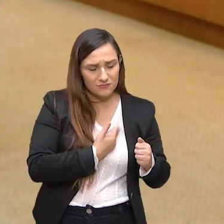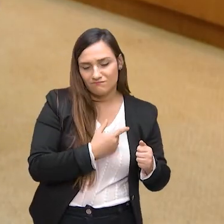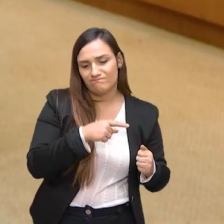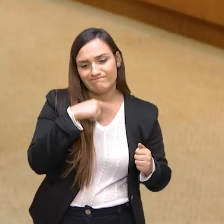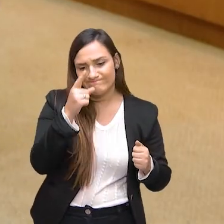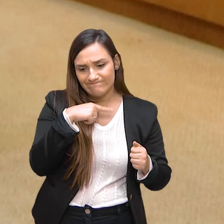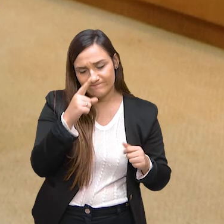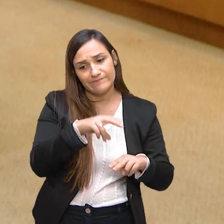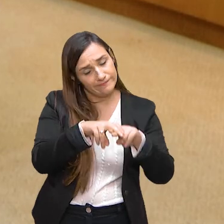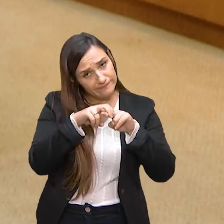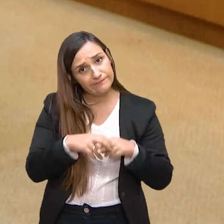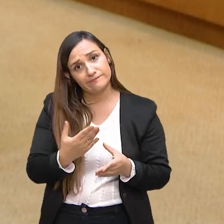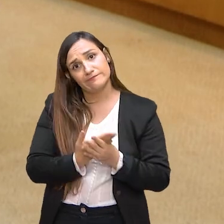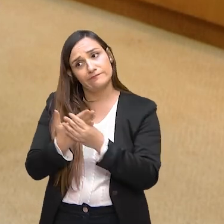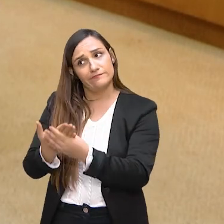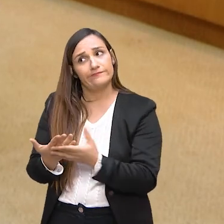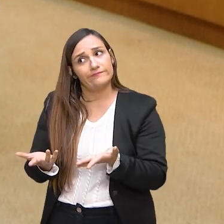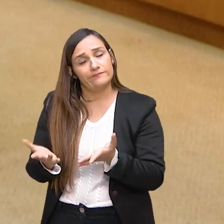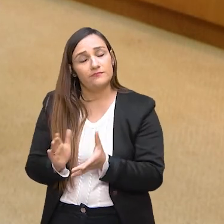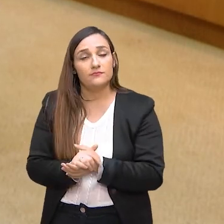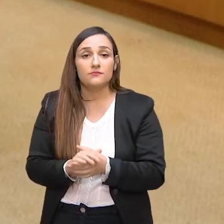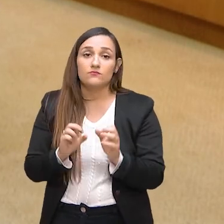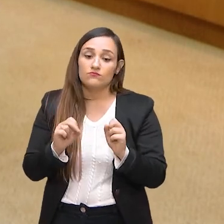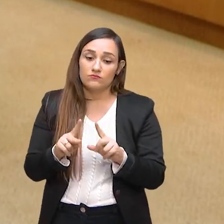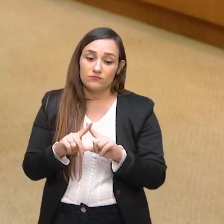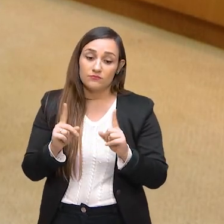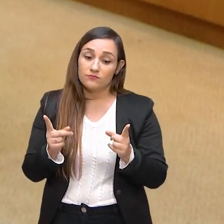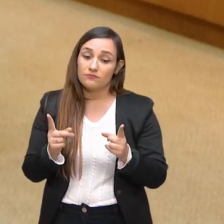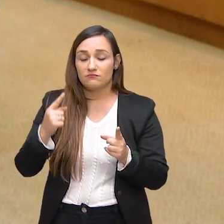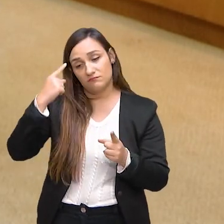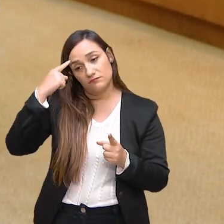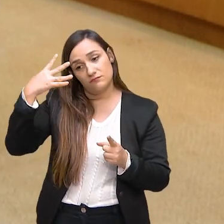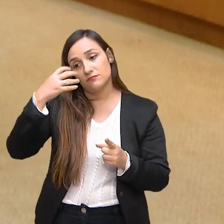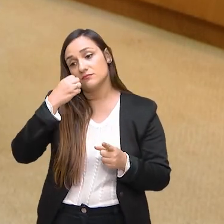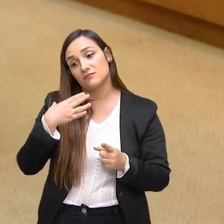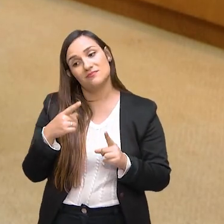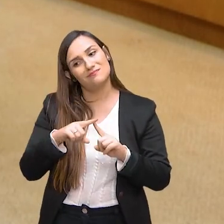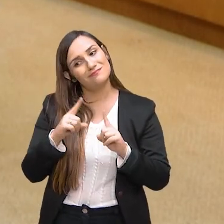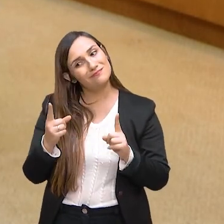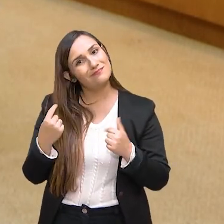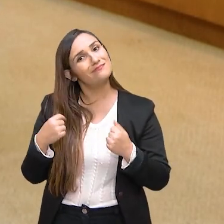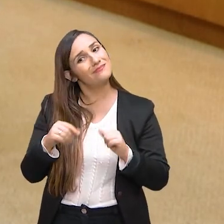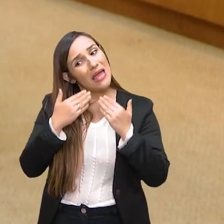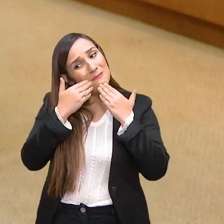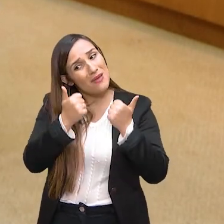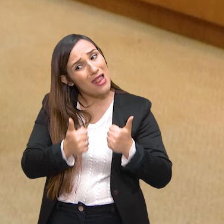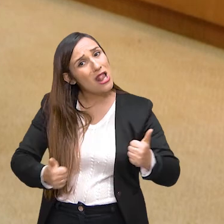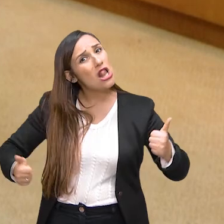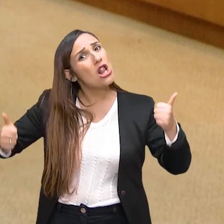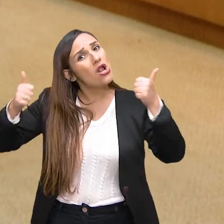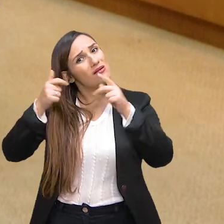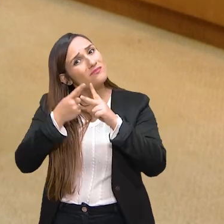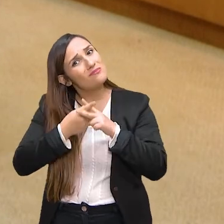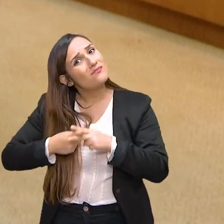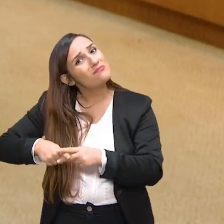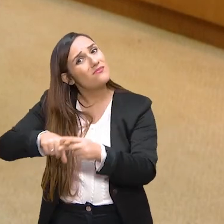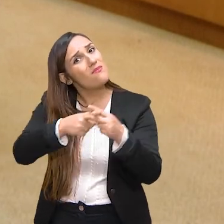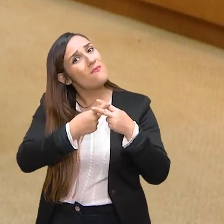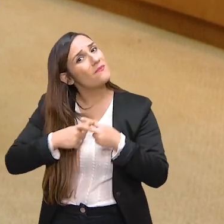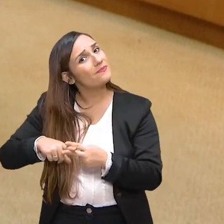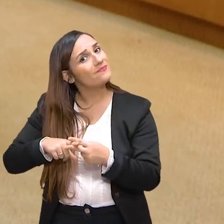e não conseguiram, não tiveram sucesso. Mas a ideia do Código é uma ideia muito boa, só que nós precisamos aprimorar